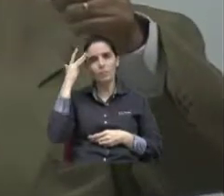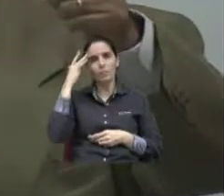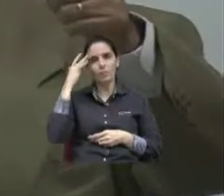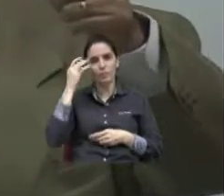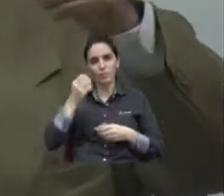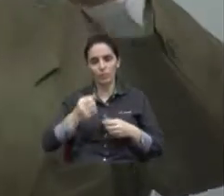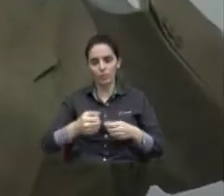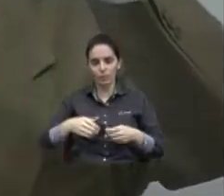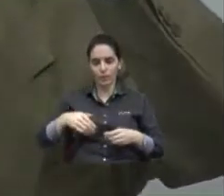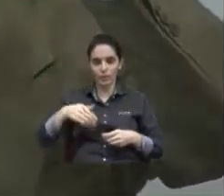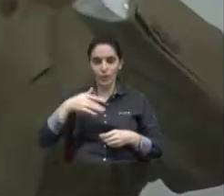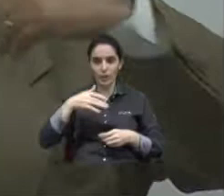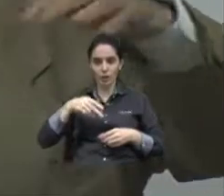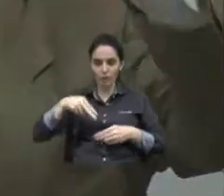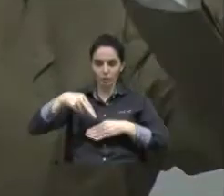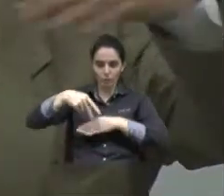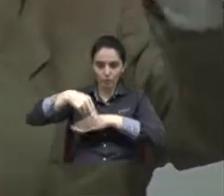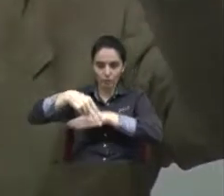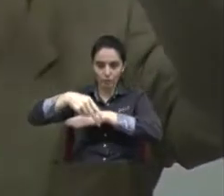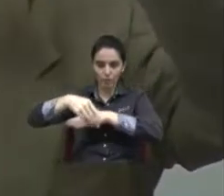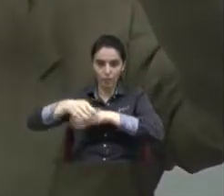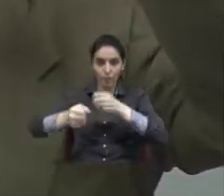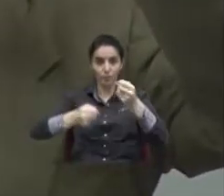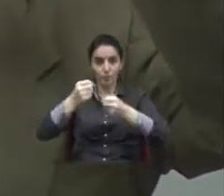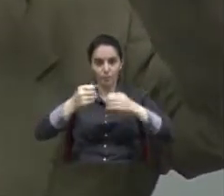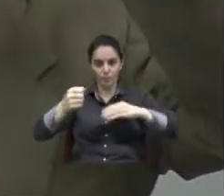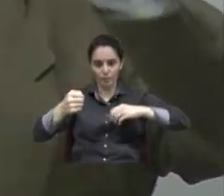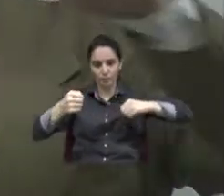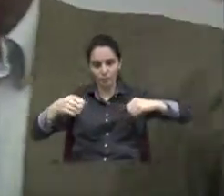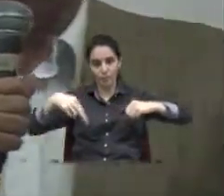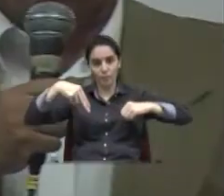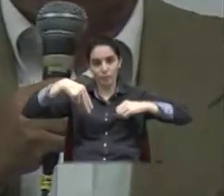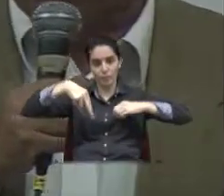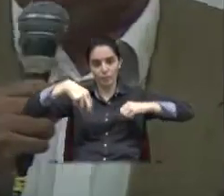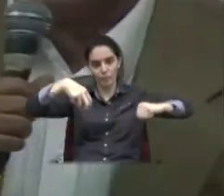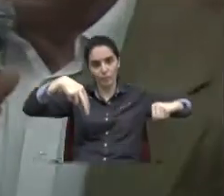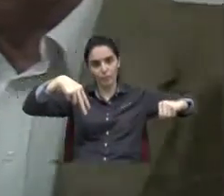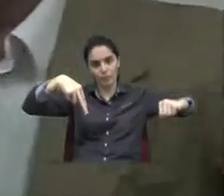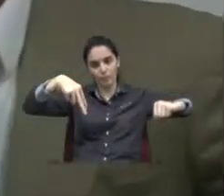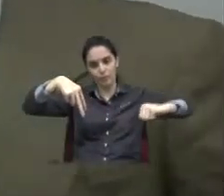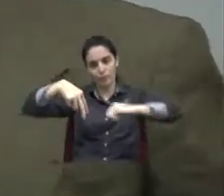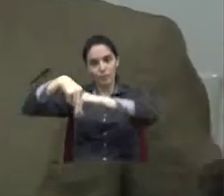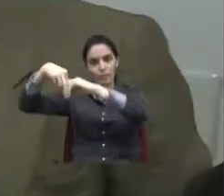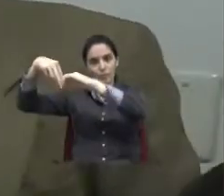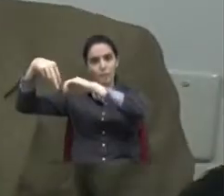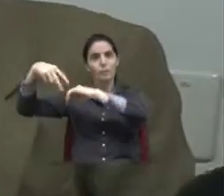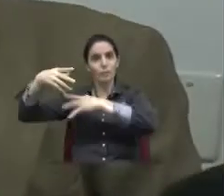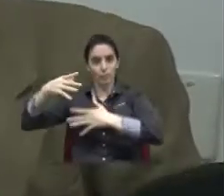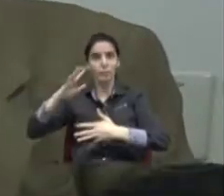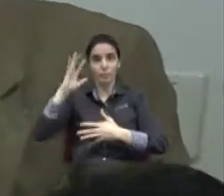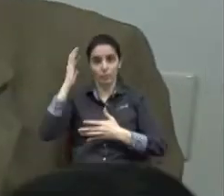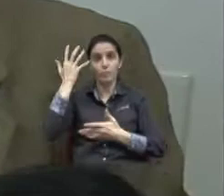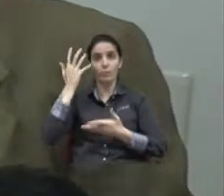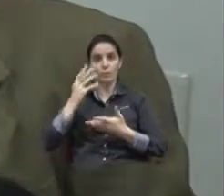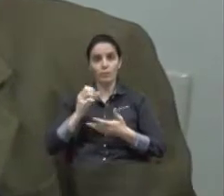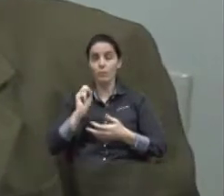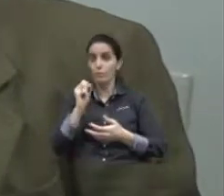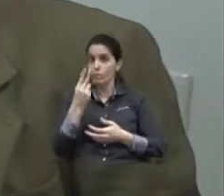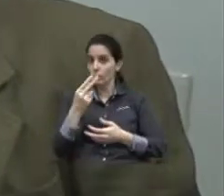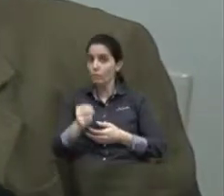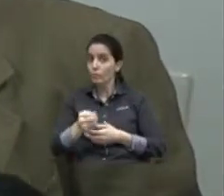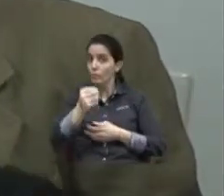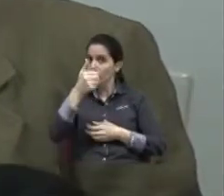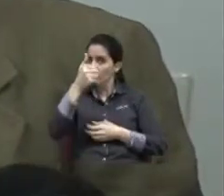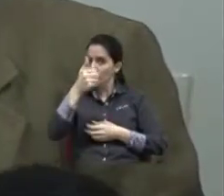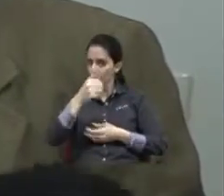tentam passar, o carro vem correndo e acaba pegando as pessoas. Ou quase acontece algum